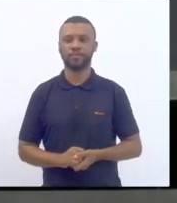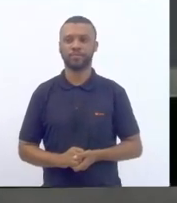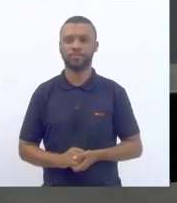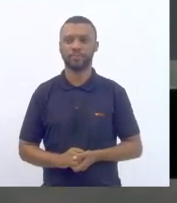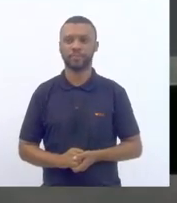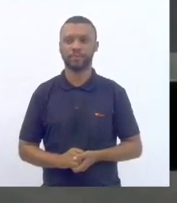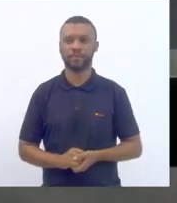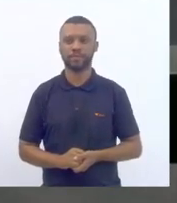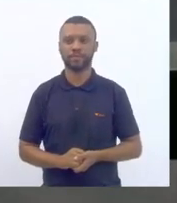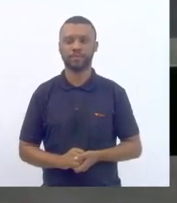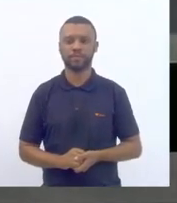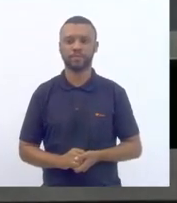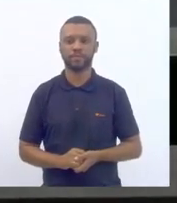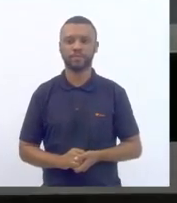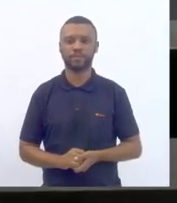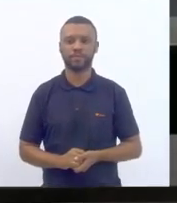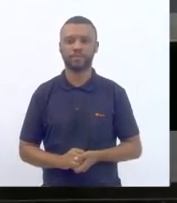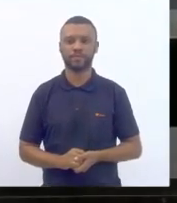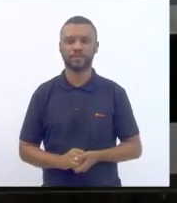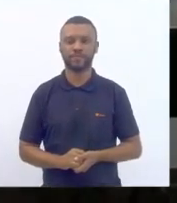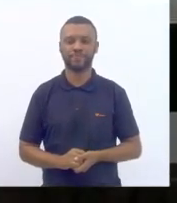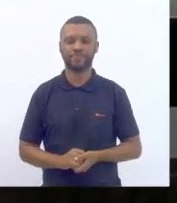E aí